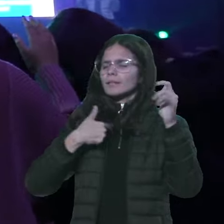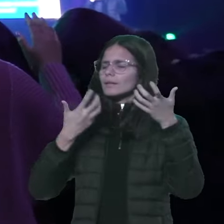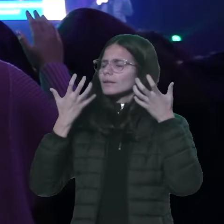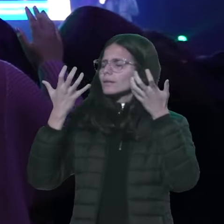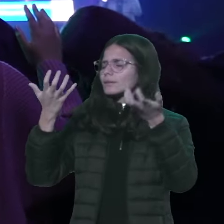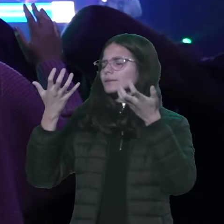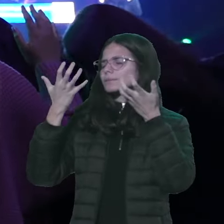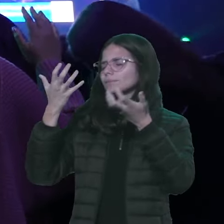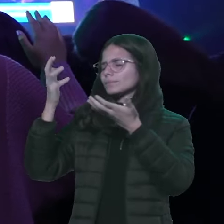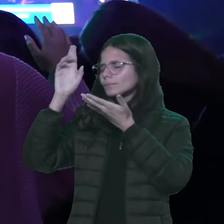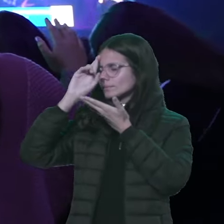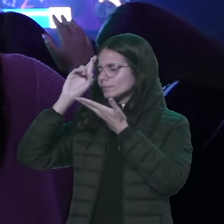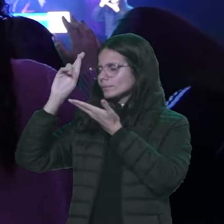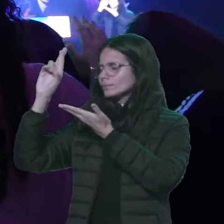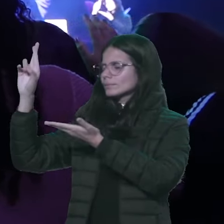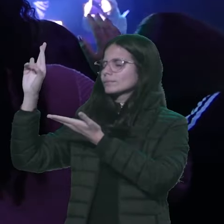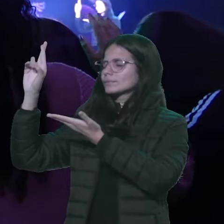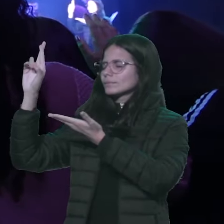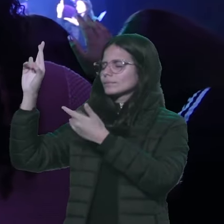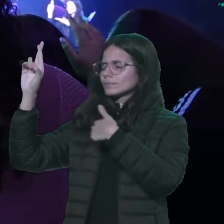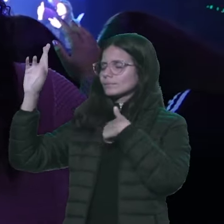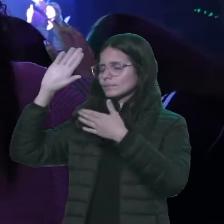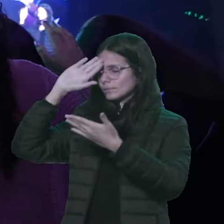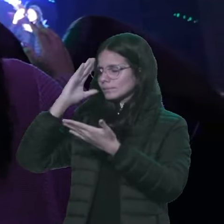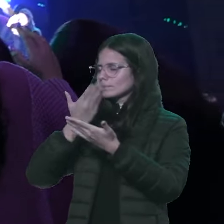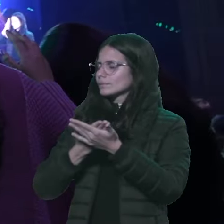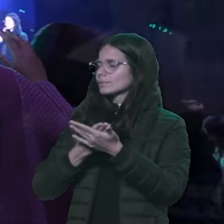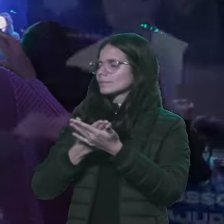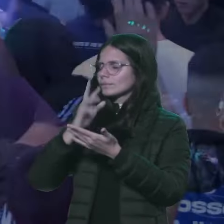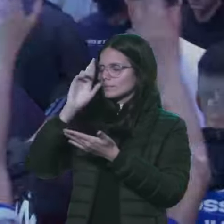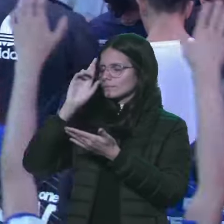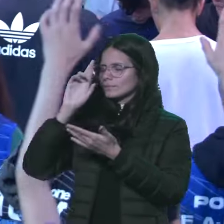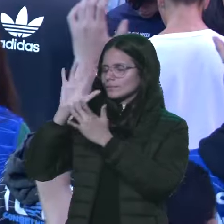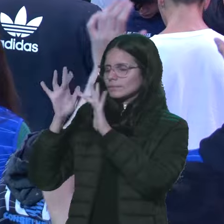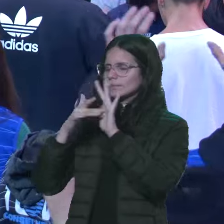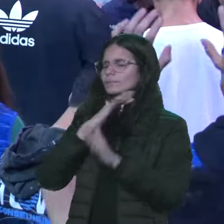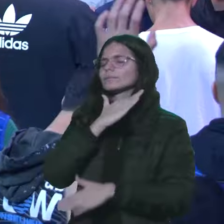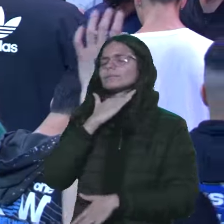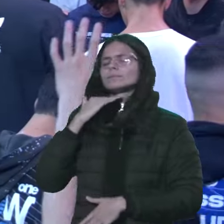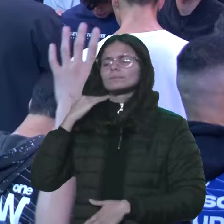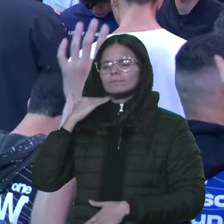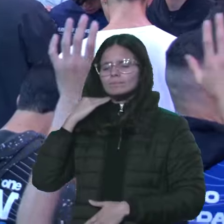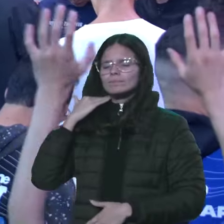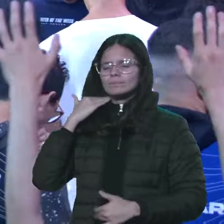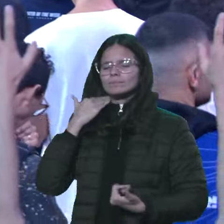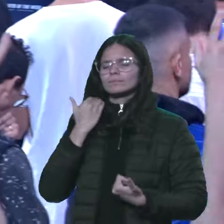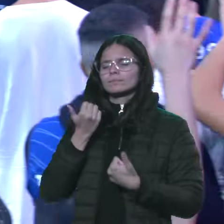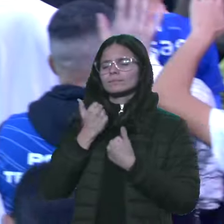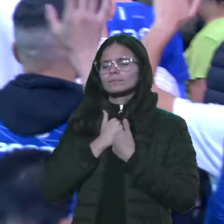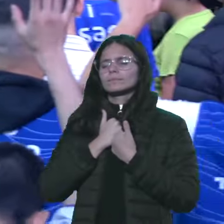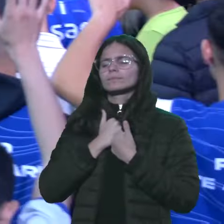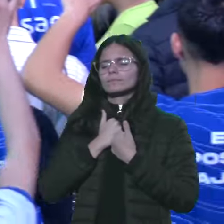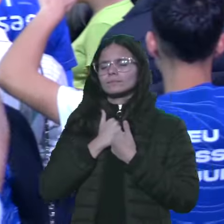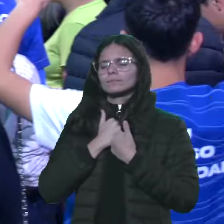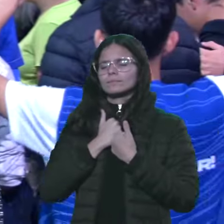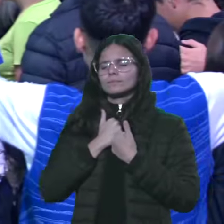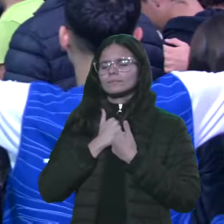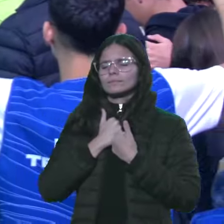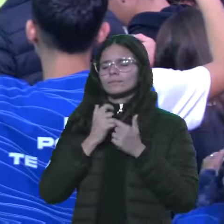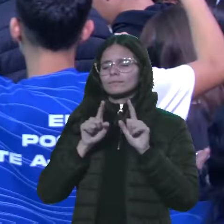Senhor. Eu creio que o Senhor morreu pelos meus pecados